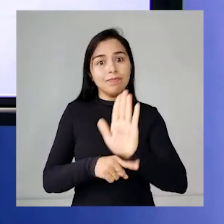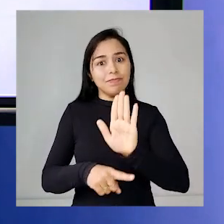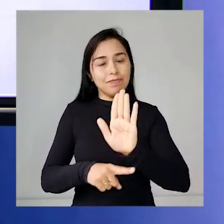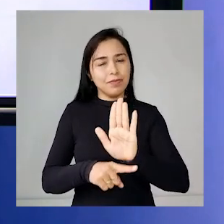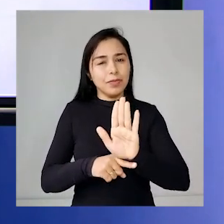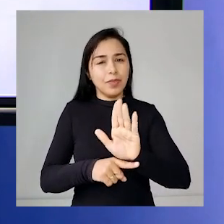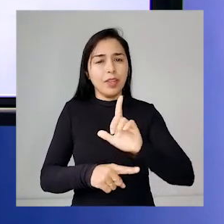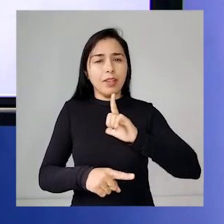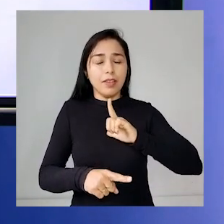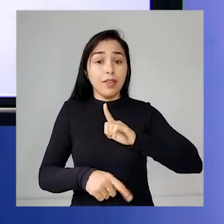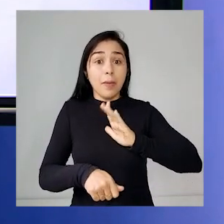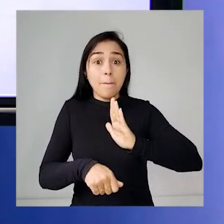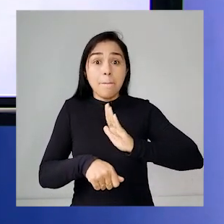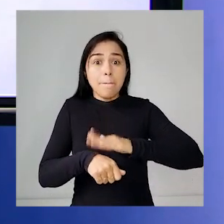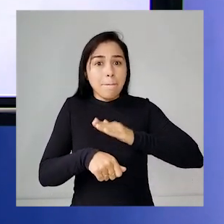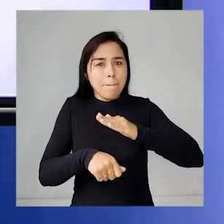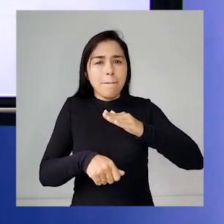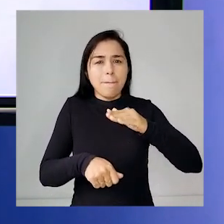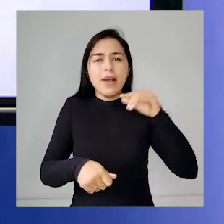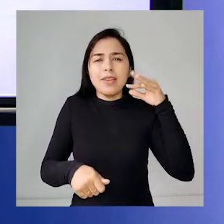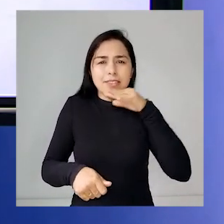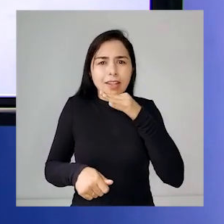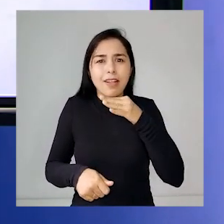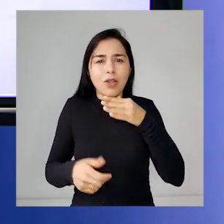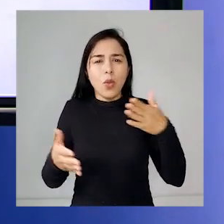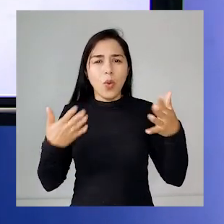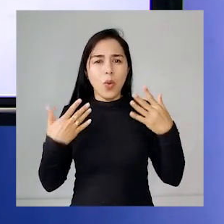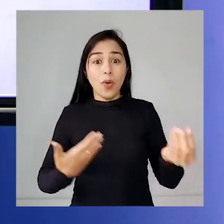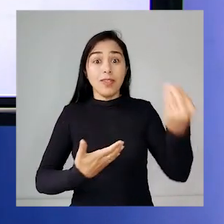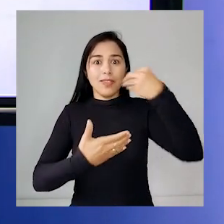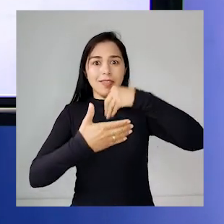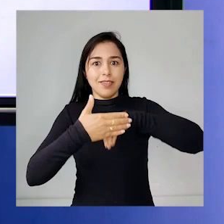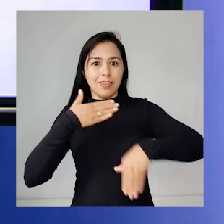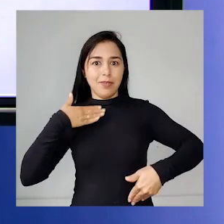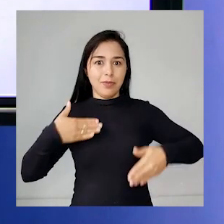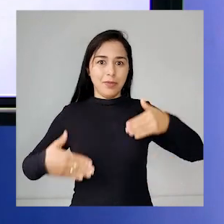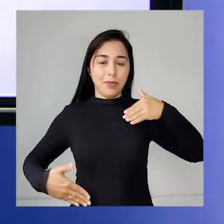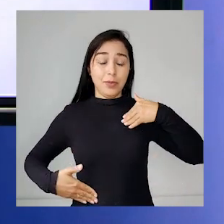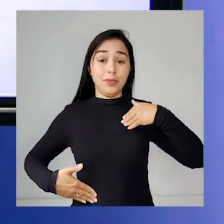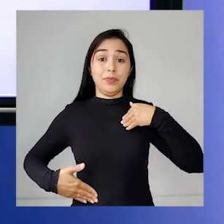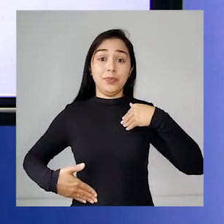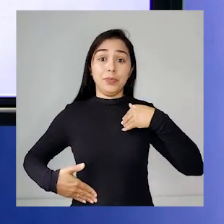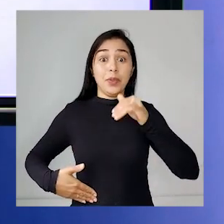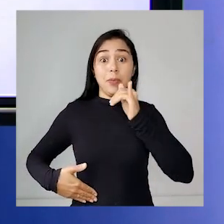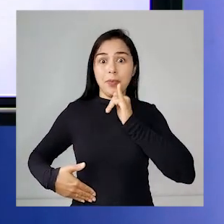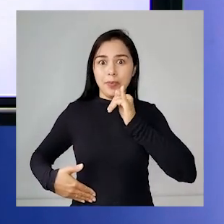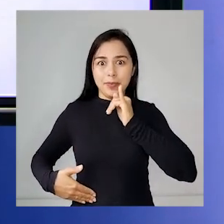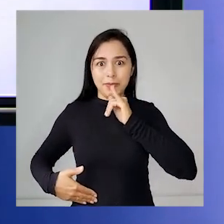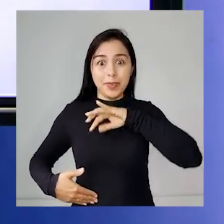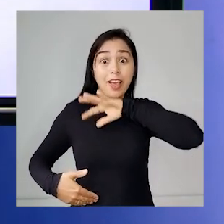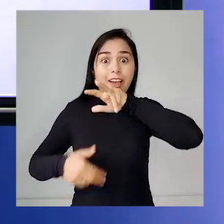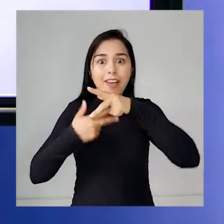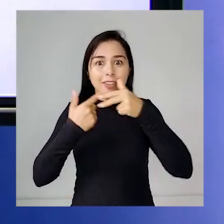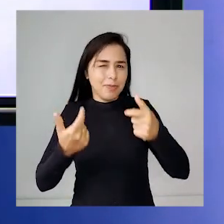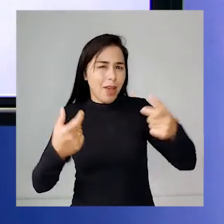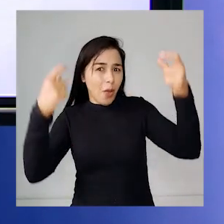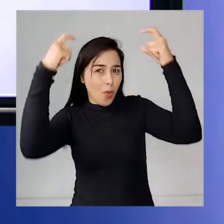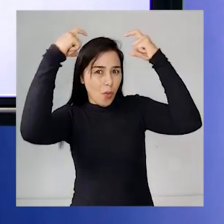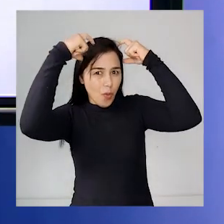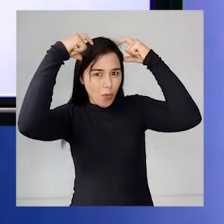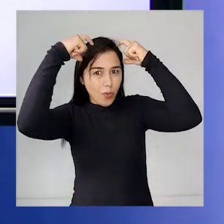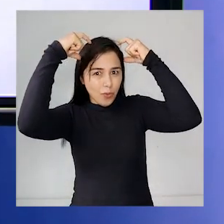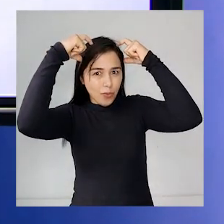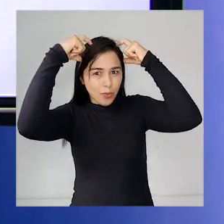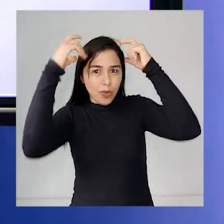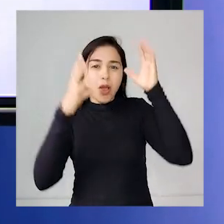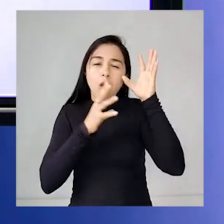maior concentração de calor interno. É por isso que, por exemplo, os animais que hibernam engordam